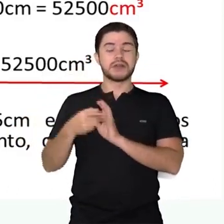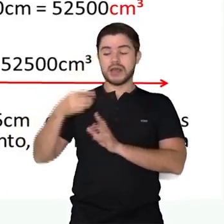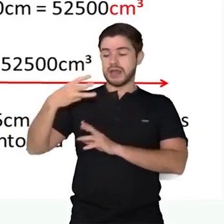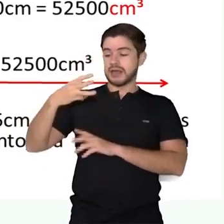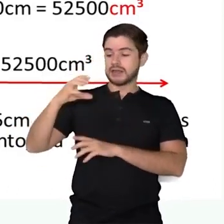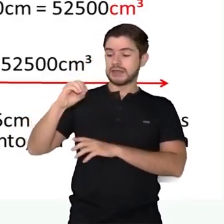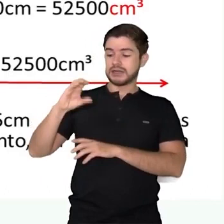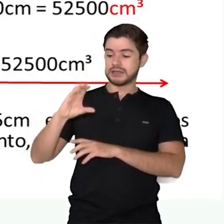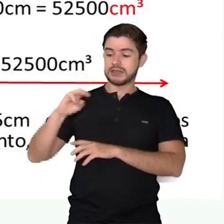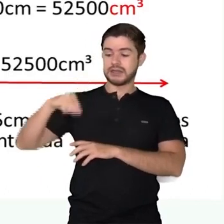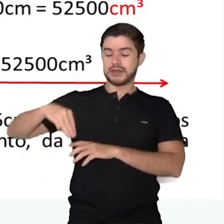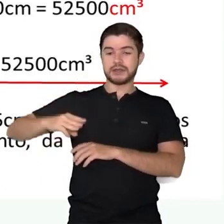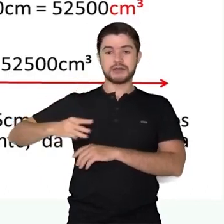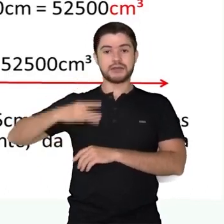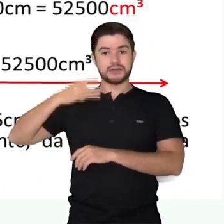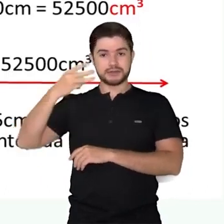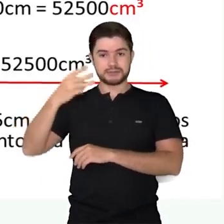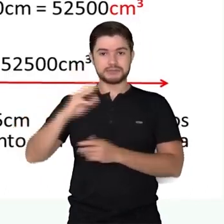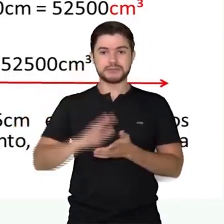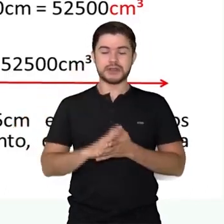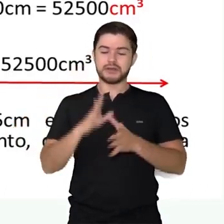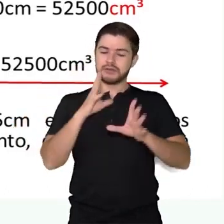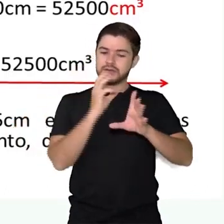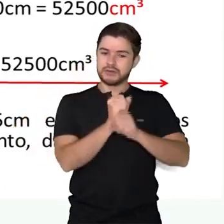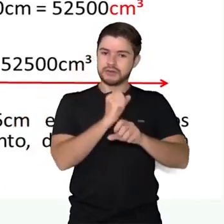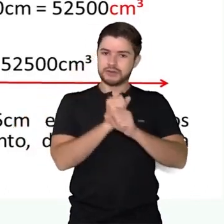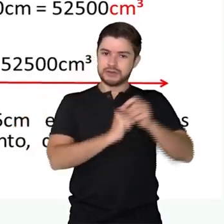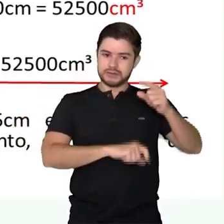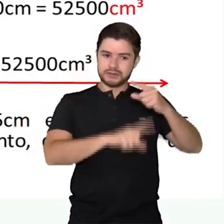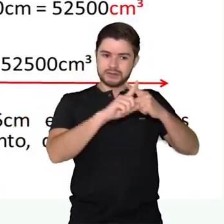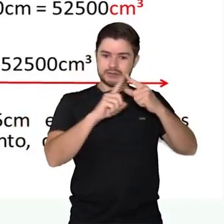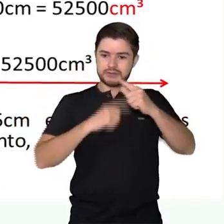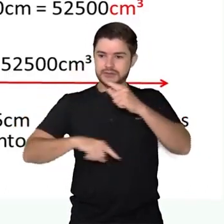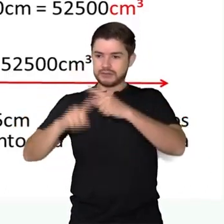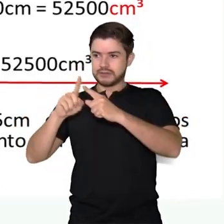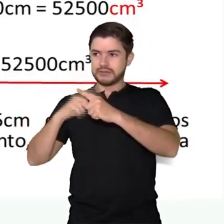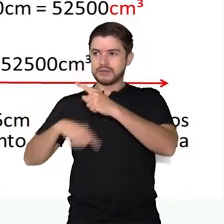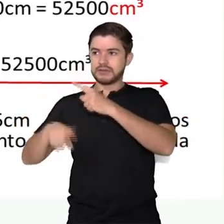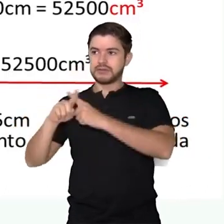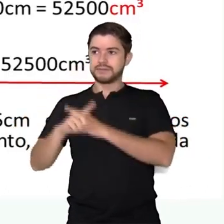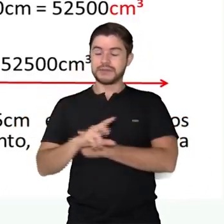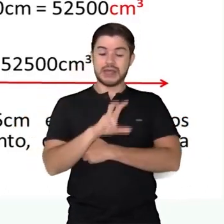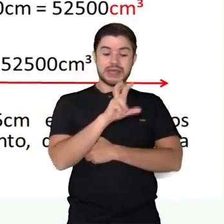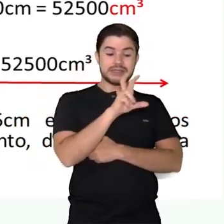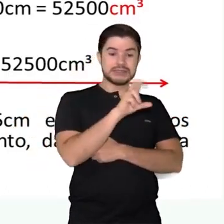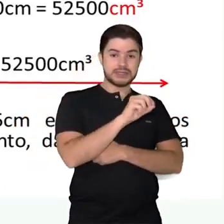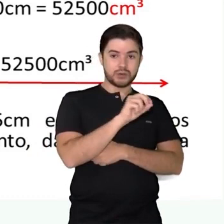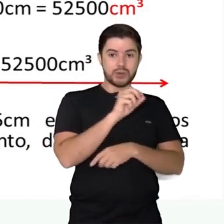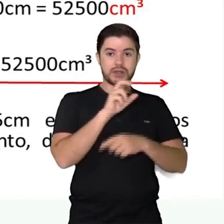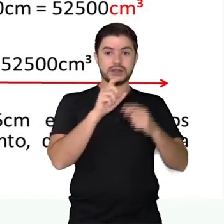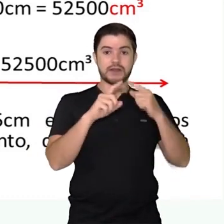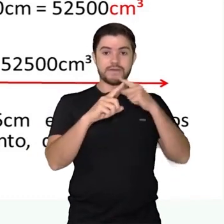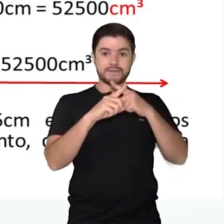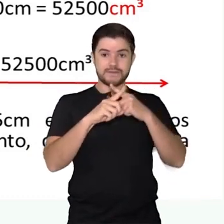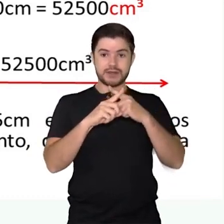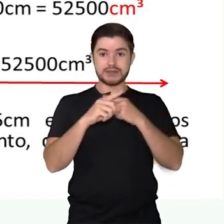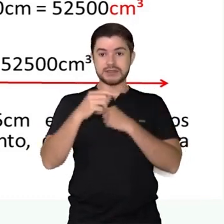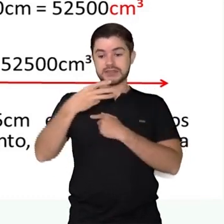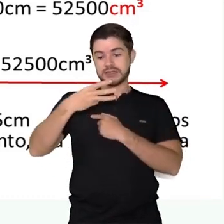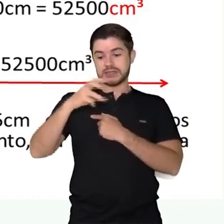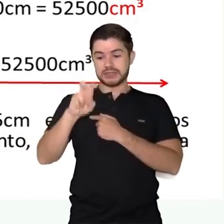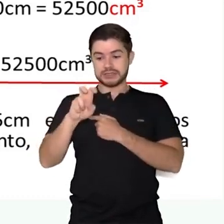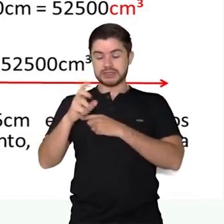30 centímetros. Então, fazendo a multiplicação desses resultados, né? 50 centímetros vezes